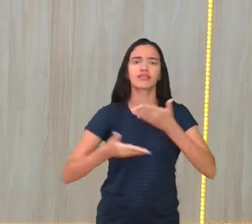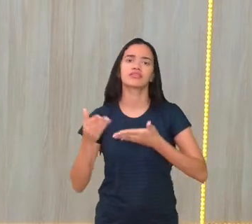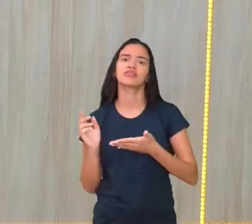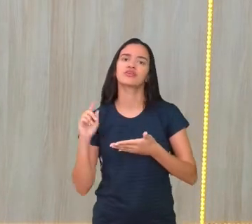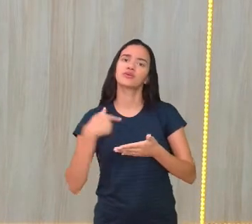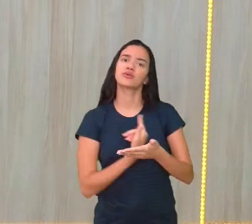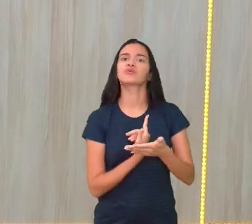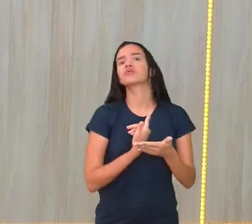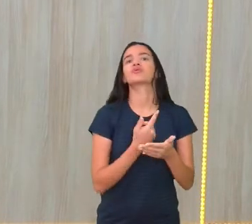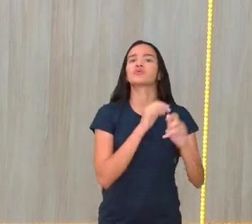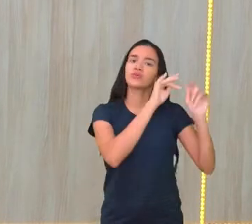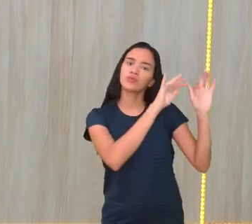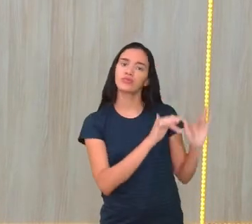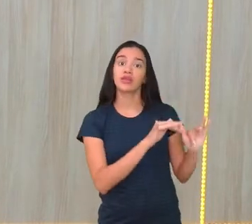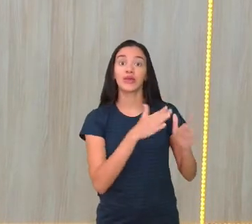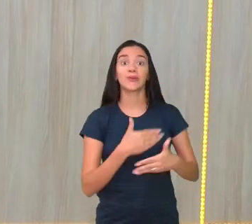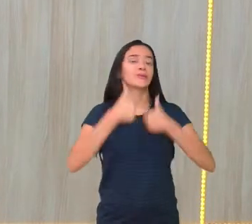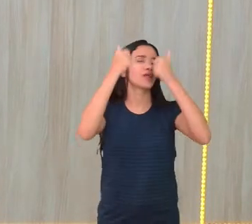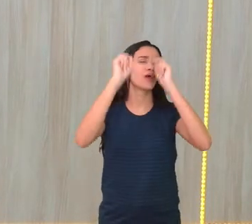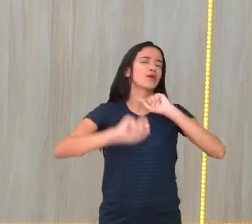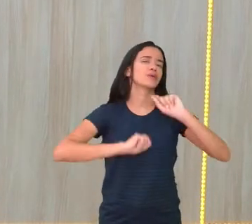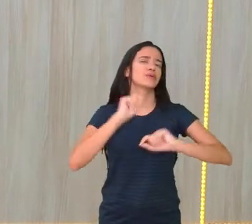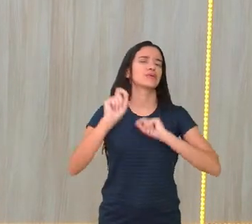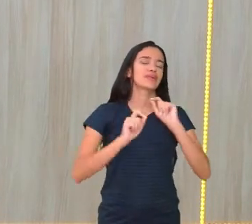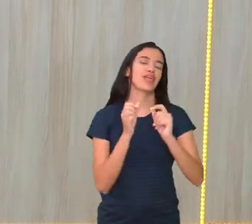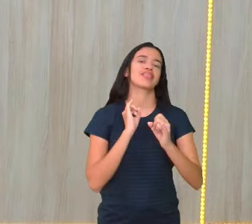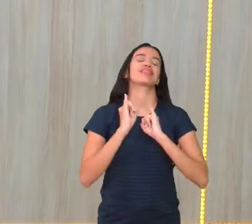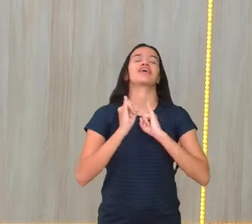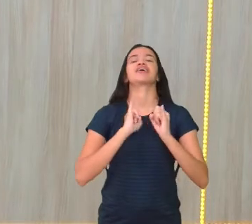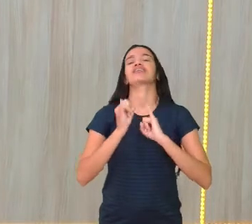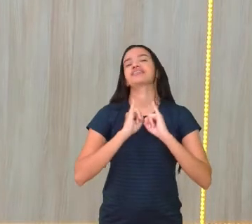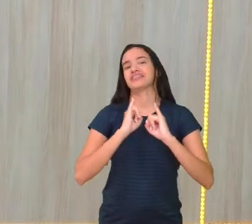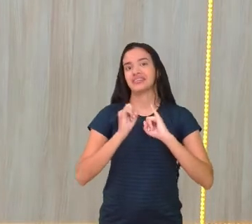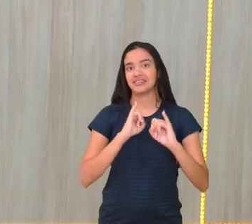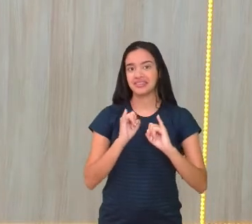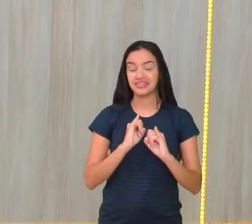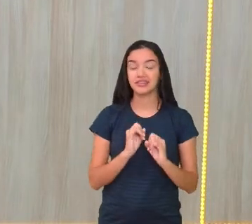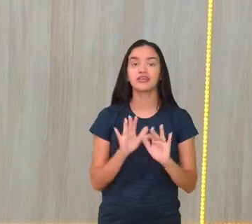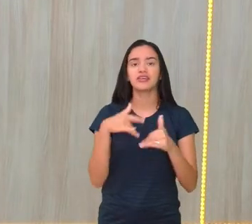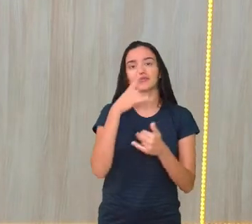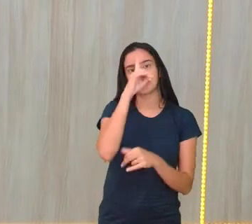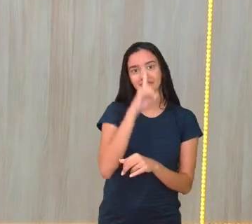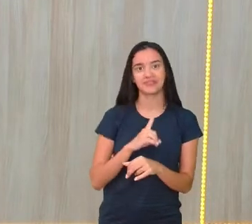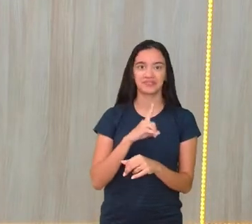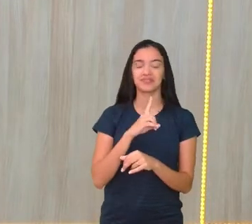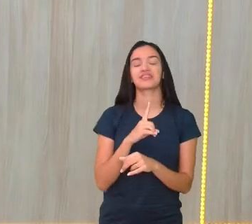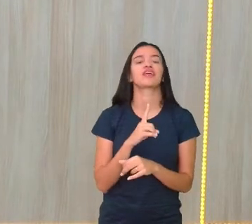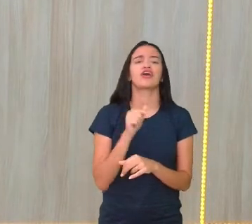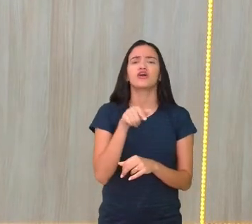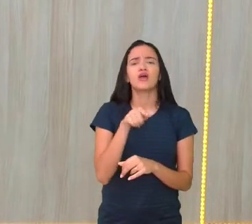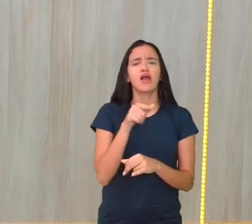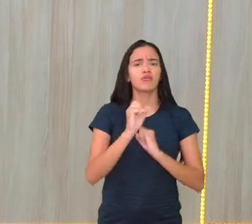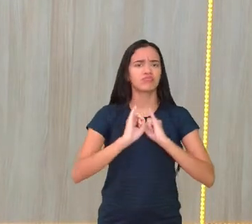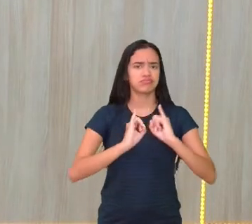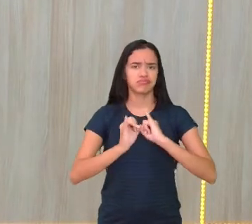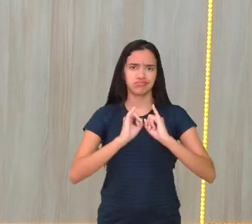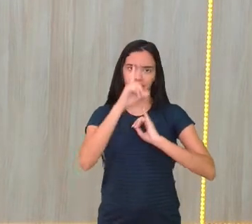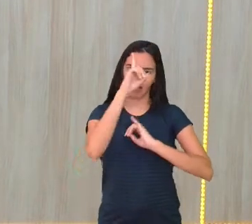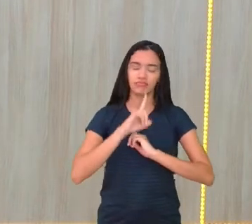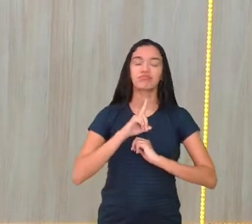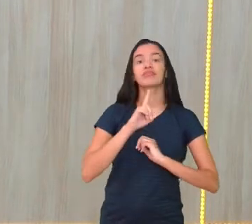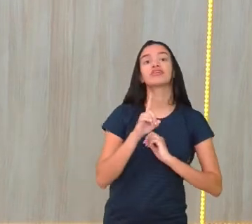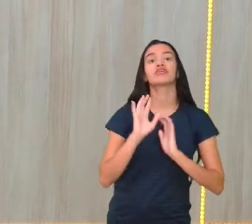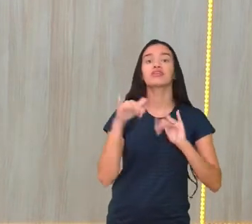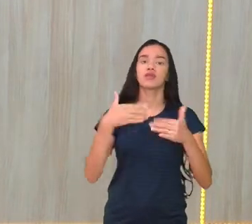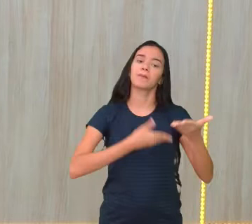conosco no chat e o melhor, com a sua internet financiada, não consumindo aí do seu pacote de dados. E